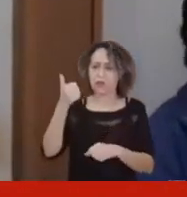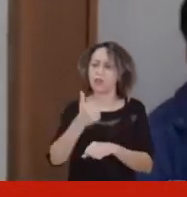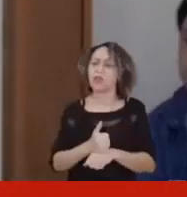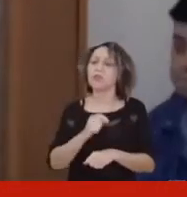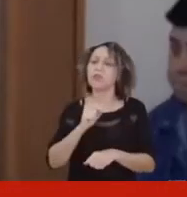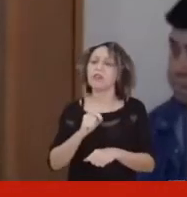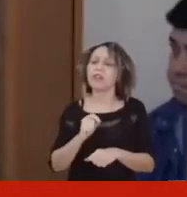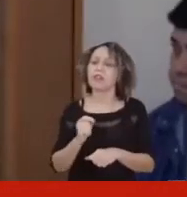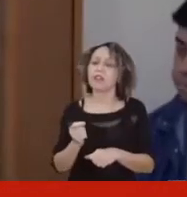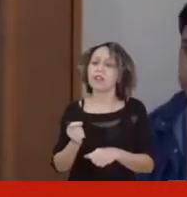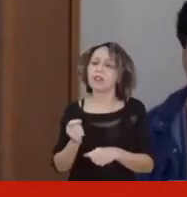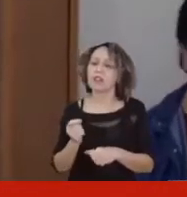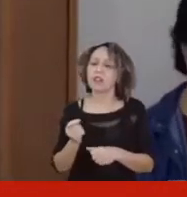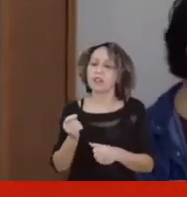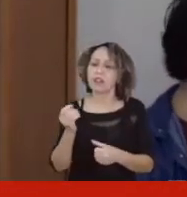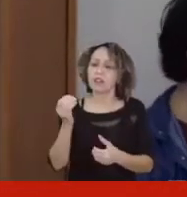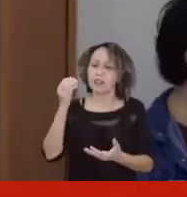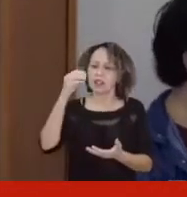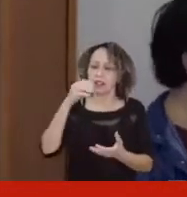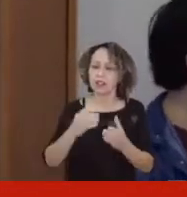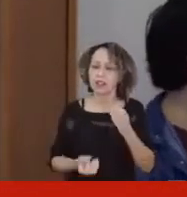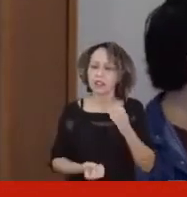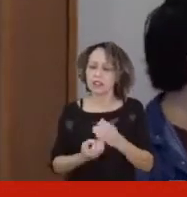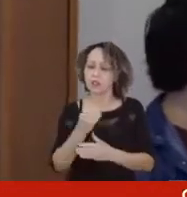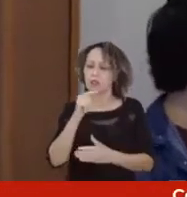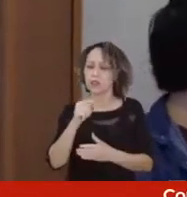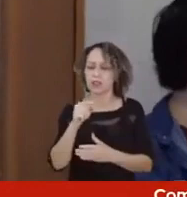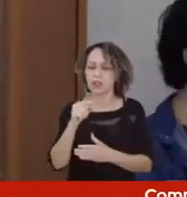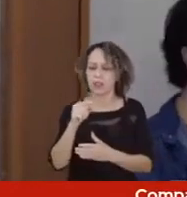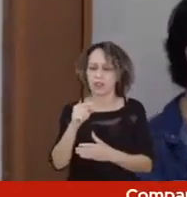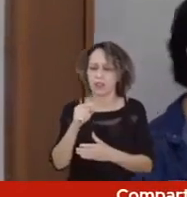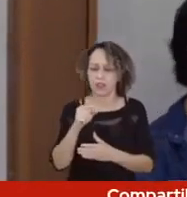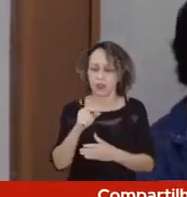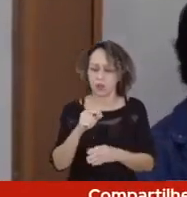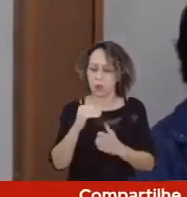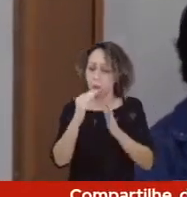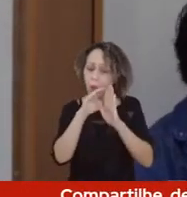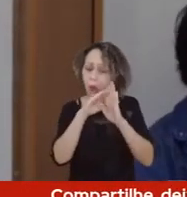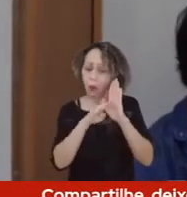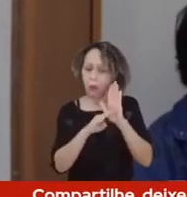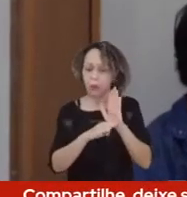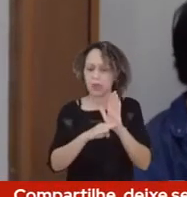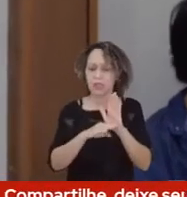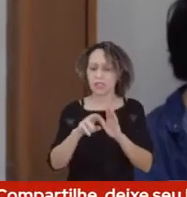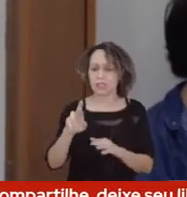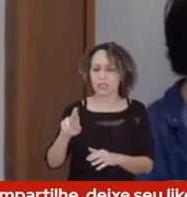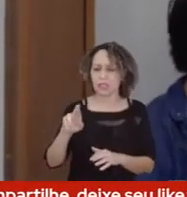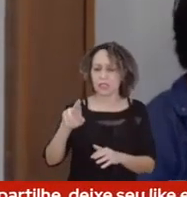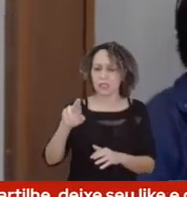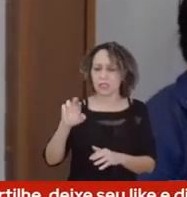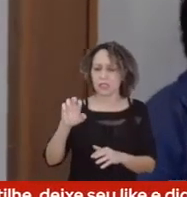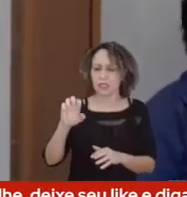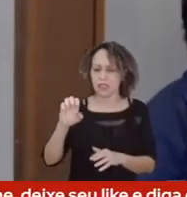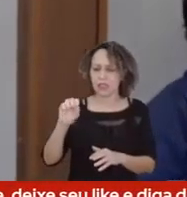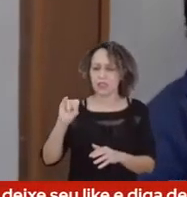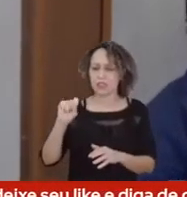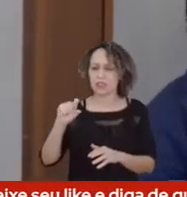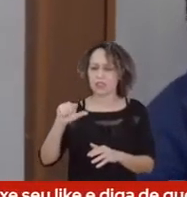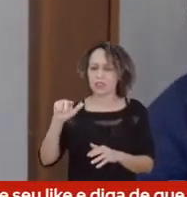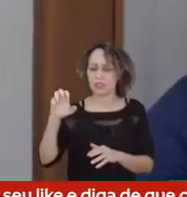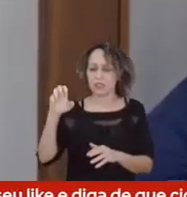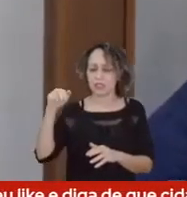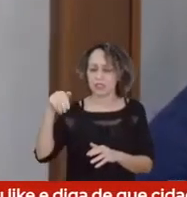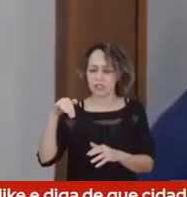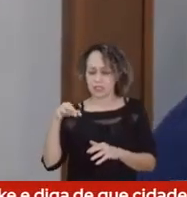que tem a ver com o PPI, na qual a empresa utiliza uma projeção de preço extremamente baixo do barril do petróleo